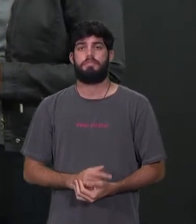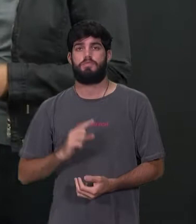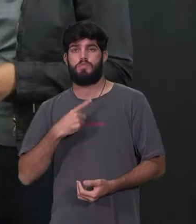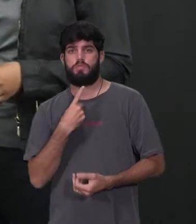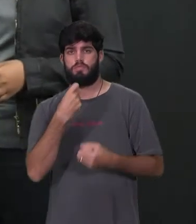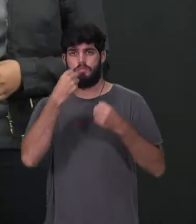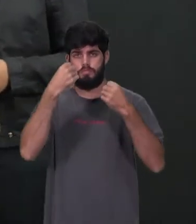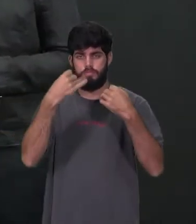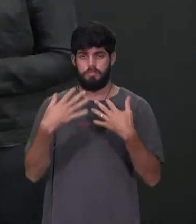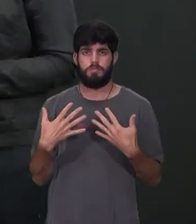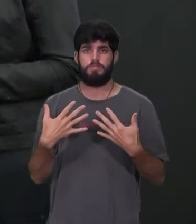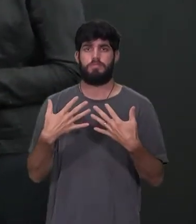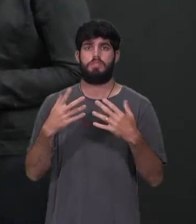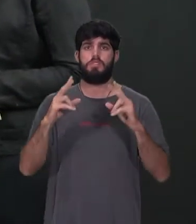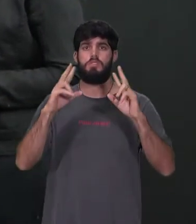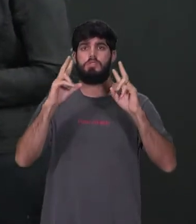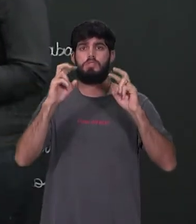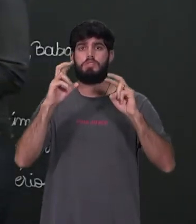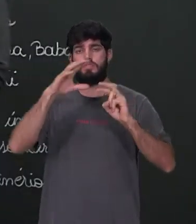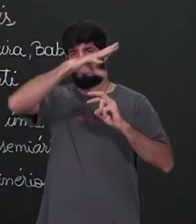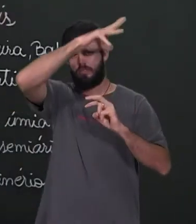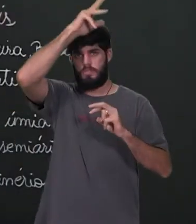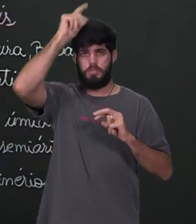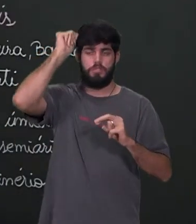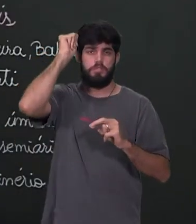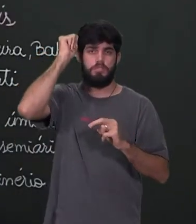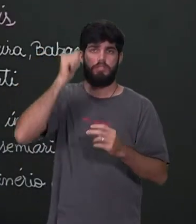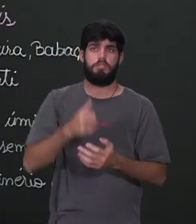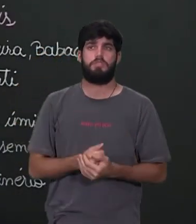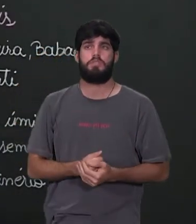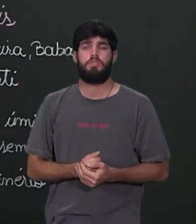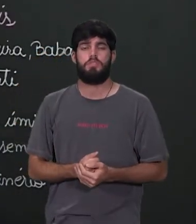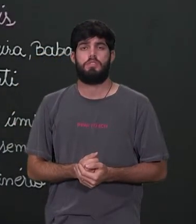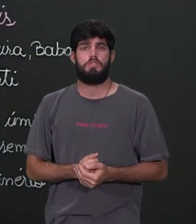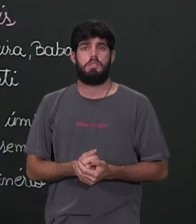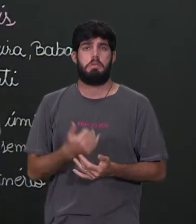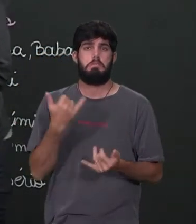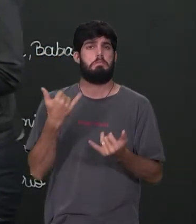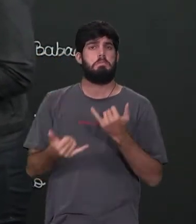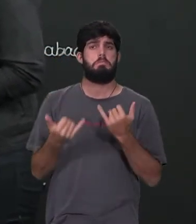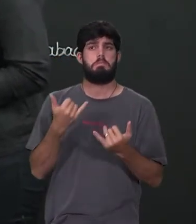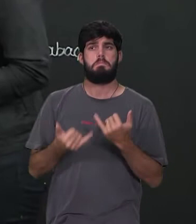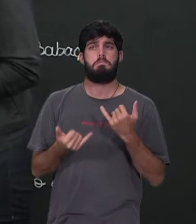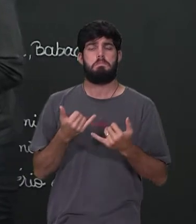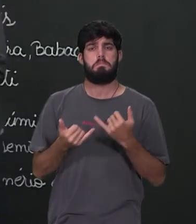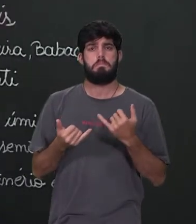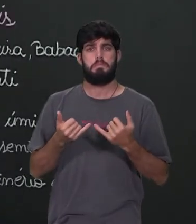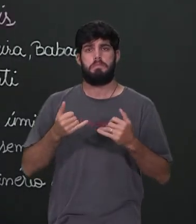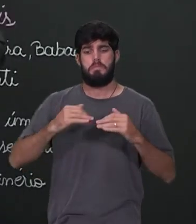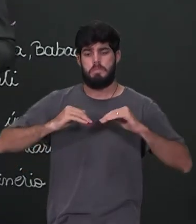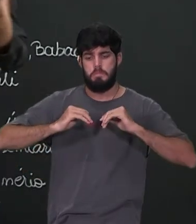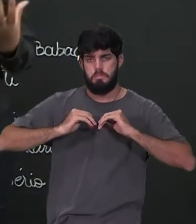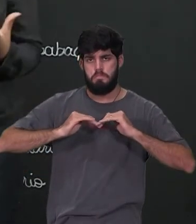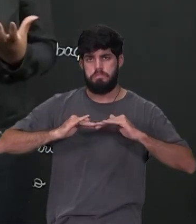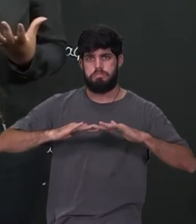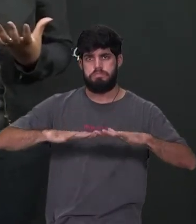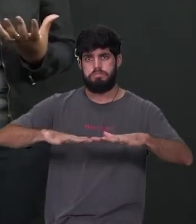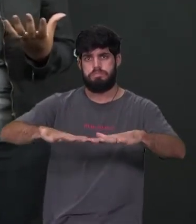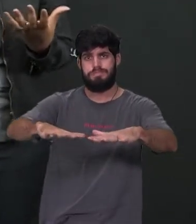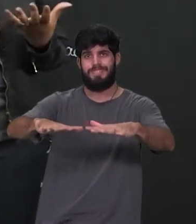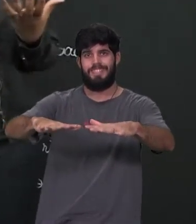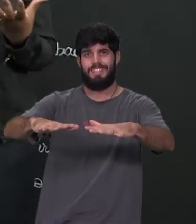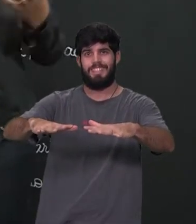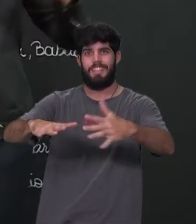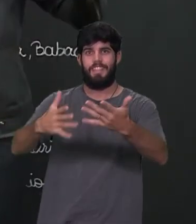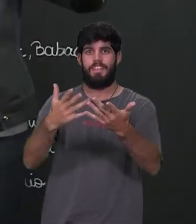de Amazônia, a gente tem, você vê essa imagem, né? Parece assim um grande tapete verde e realmente dá essa